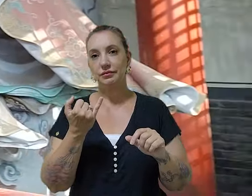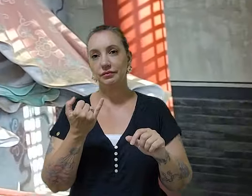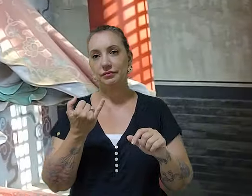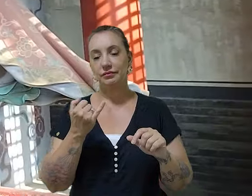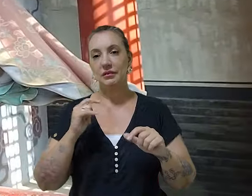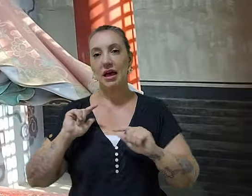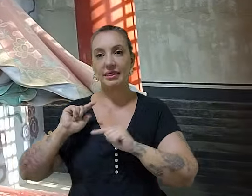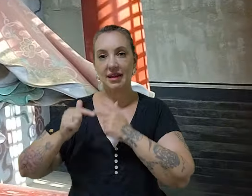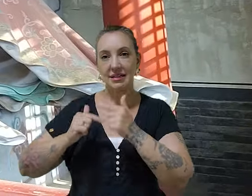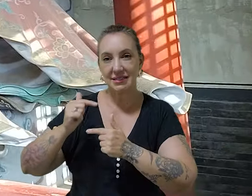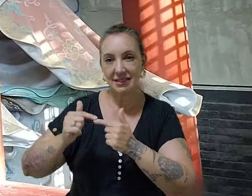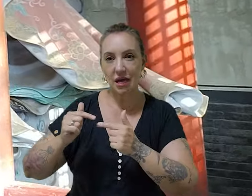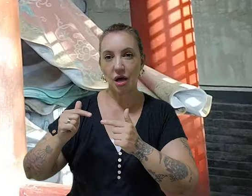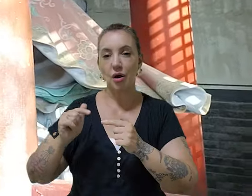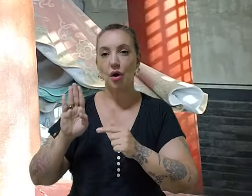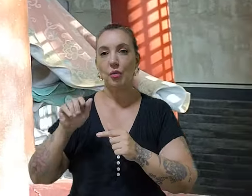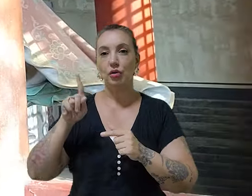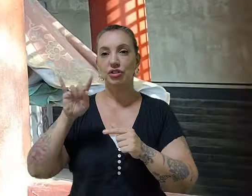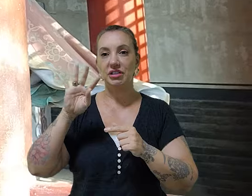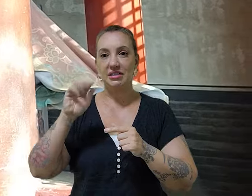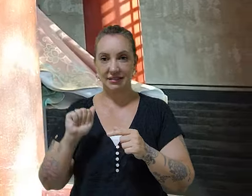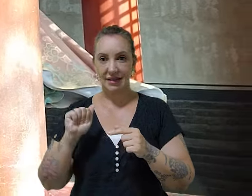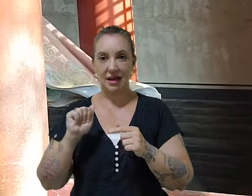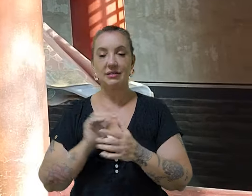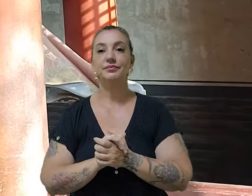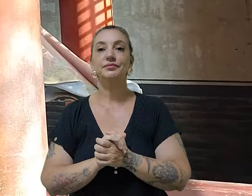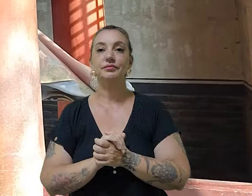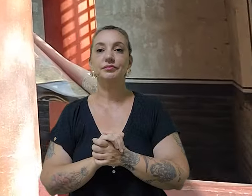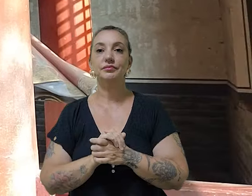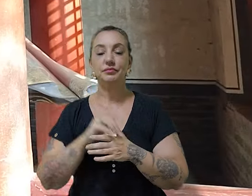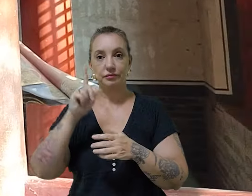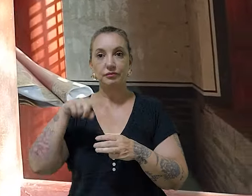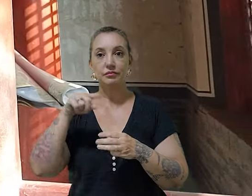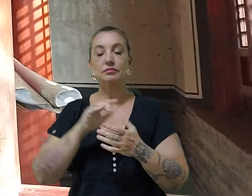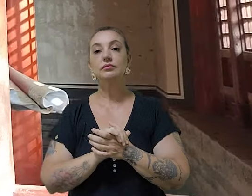para a tradição budista, que são